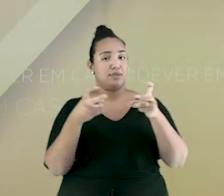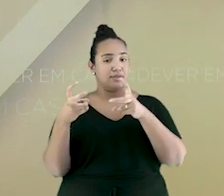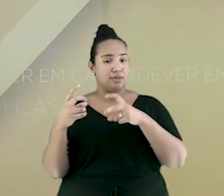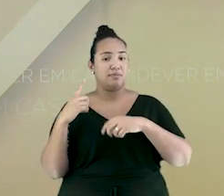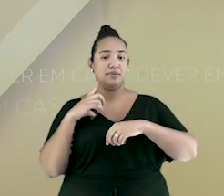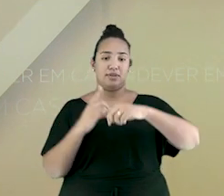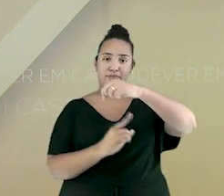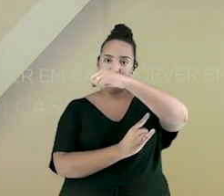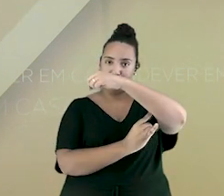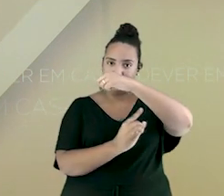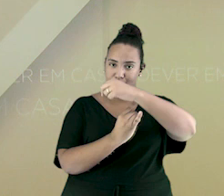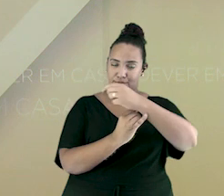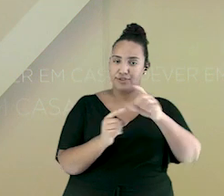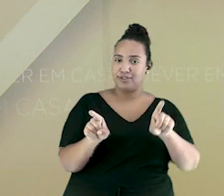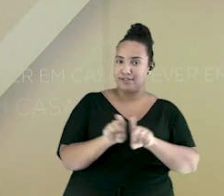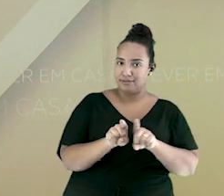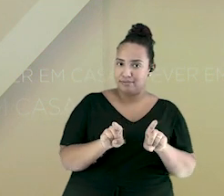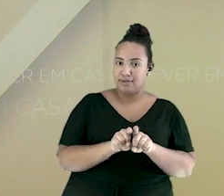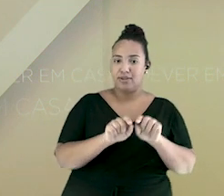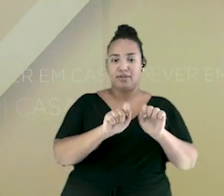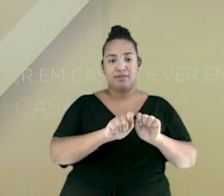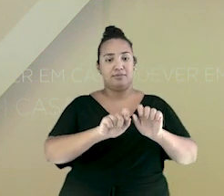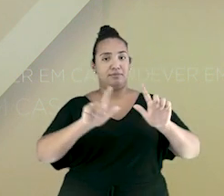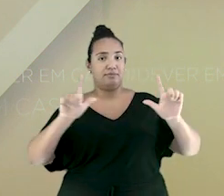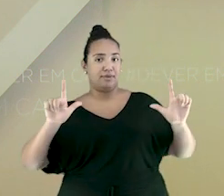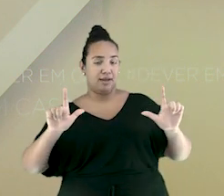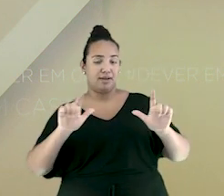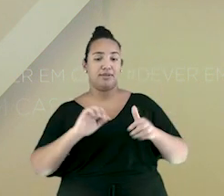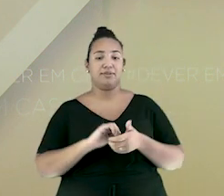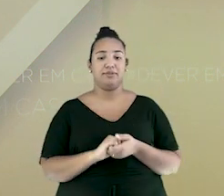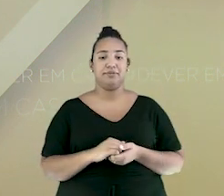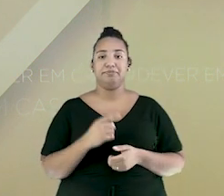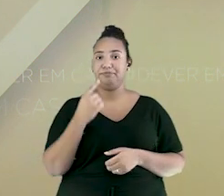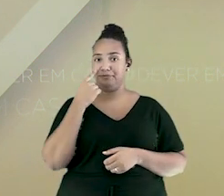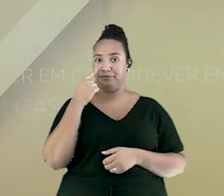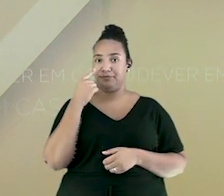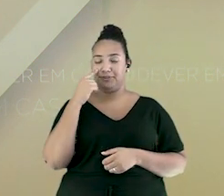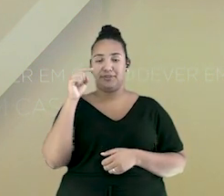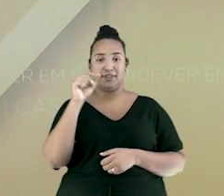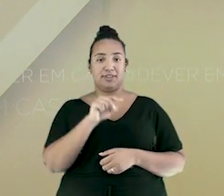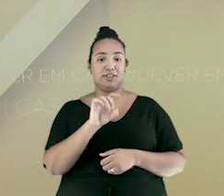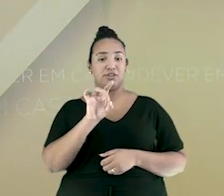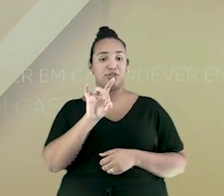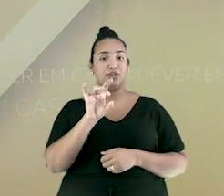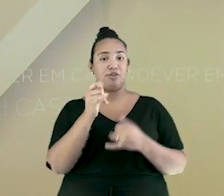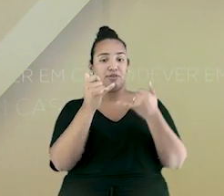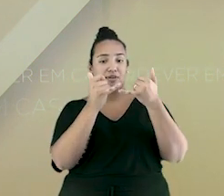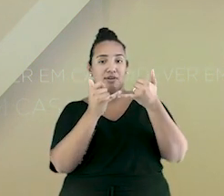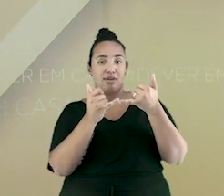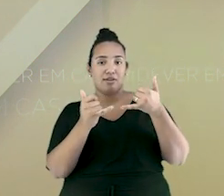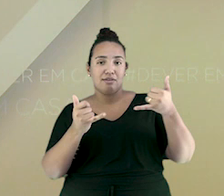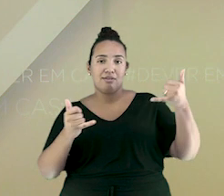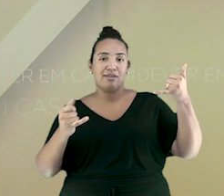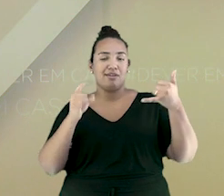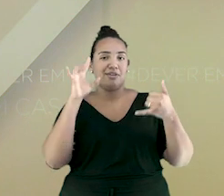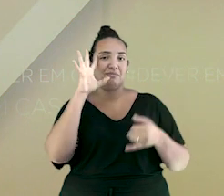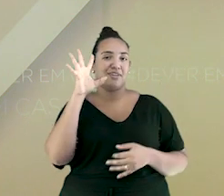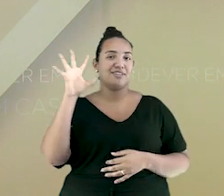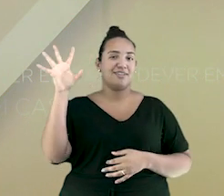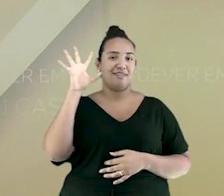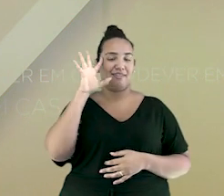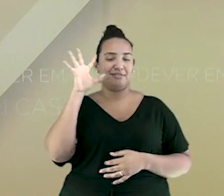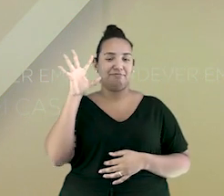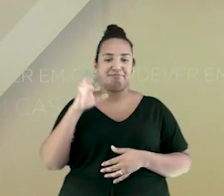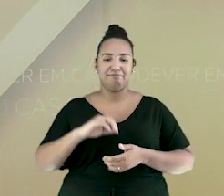ponte. Então, o limite entre esses dois municípios é uma linha imaginária que segue a